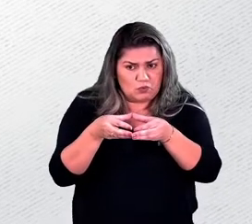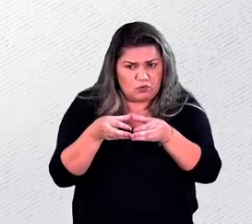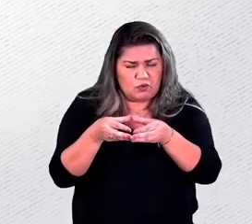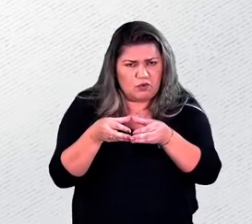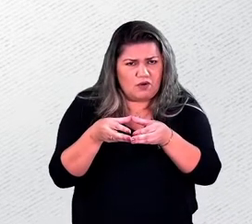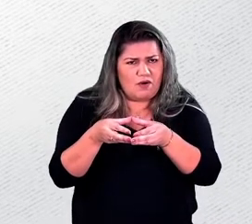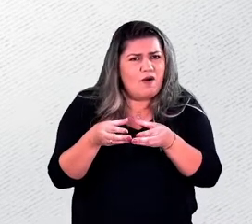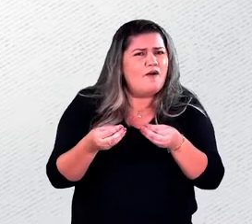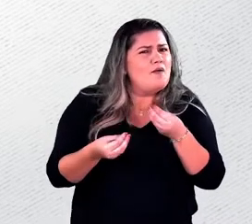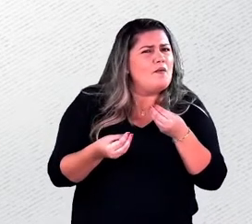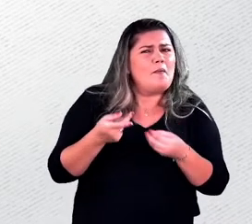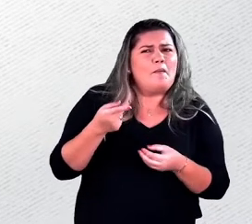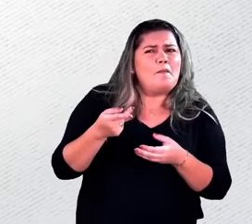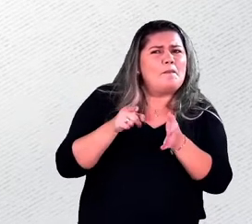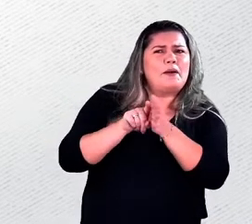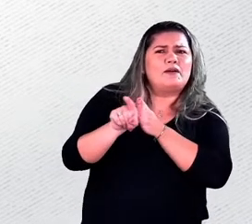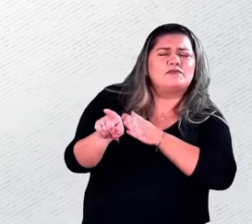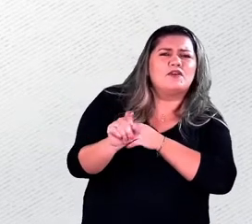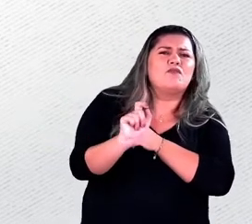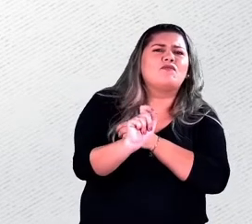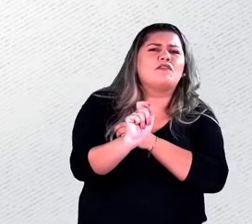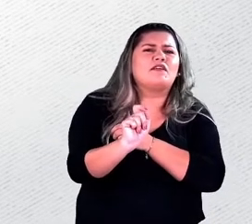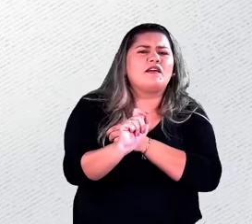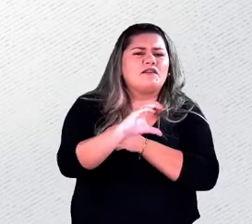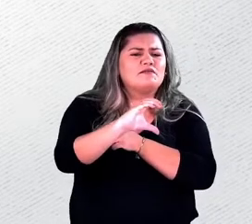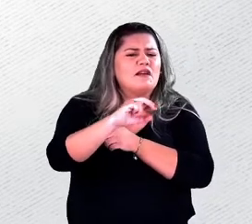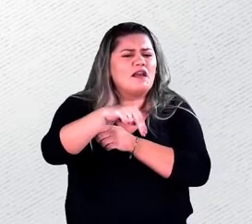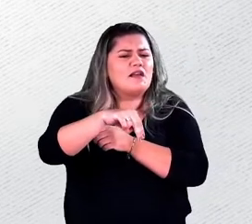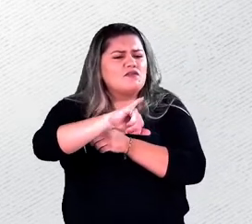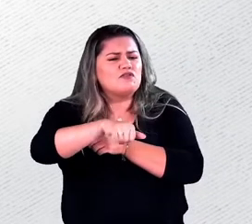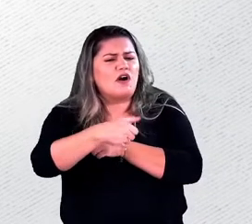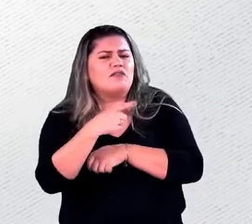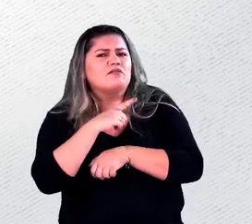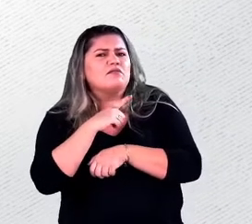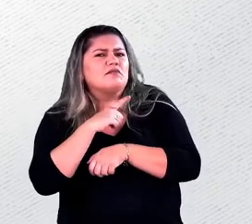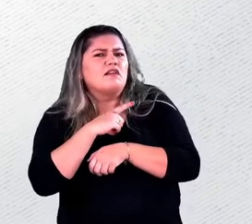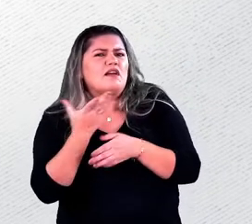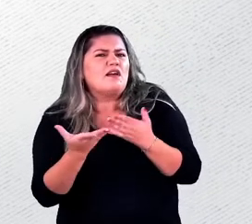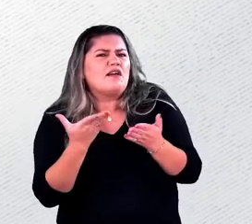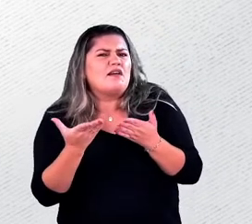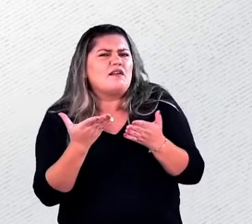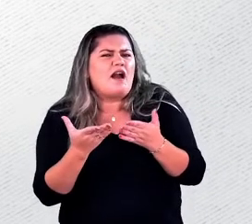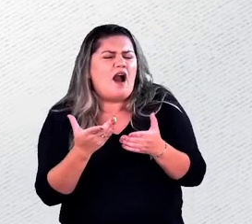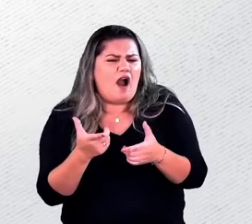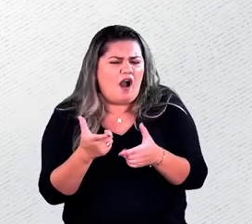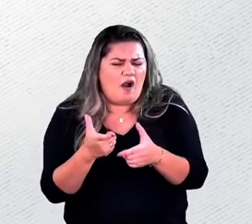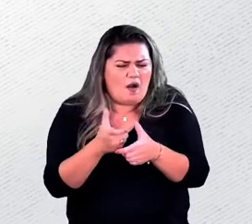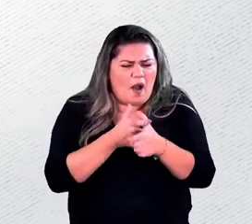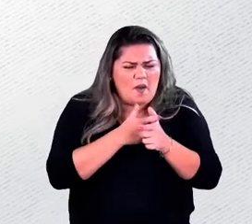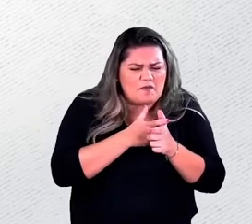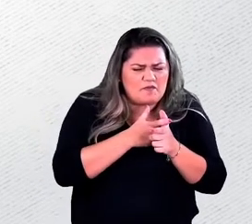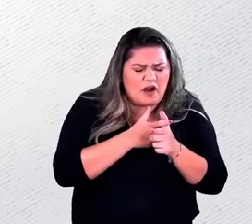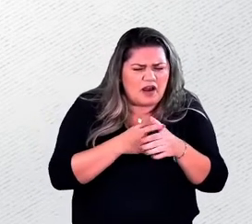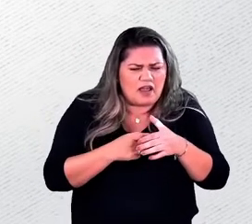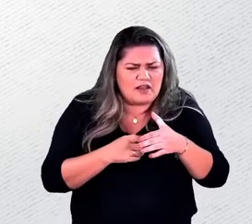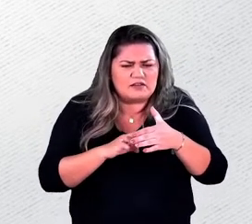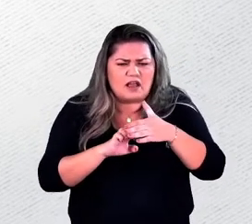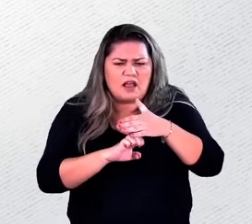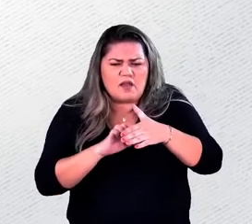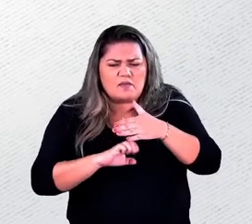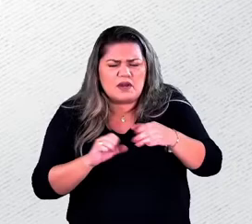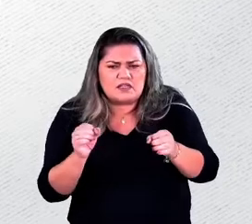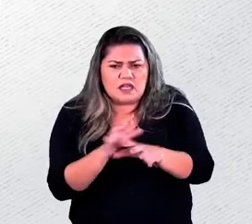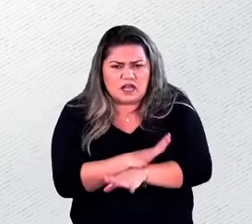quê que o CNJ tem a ver é com falência ou com recuperação judicial depois com o tempo né Isso acabou sendo melhor